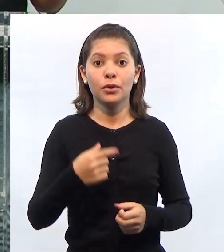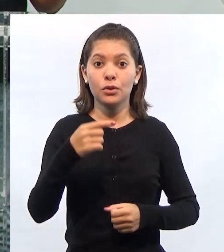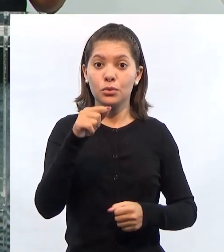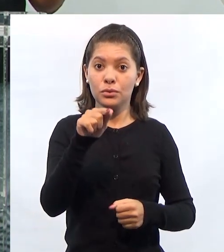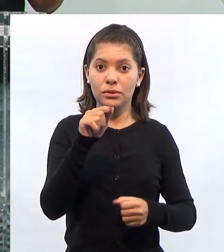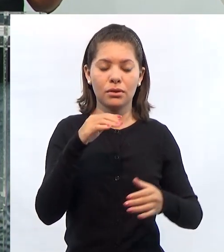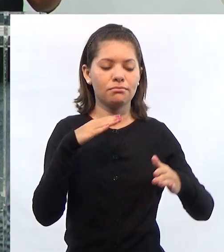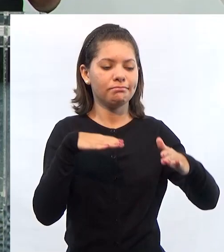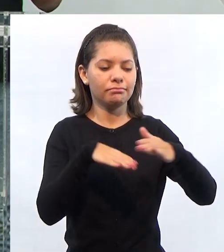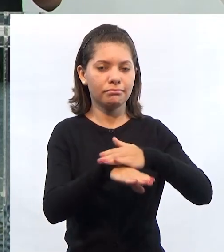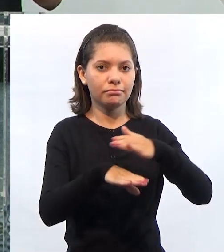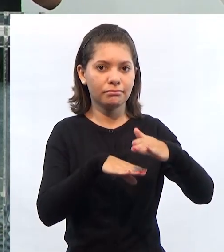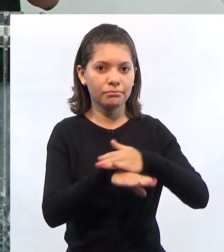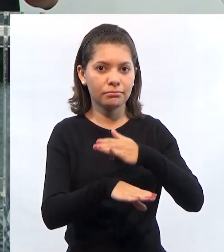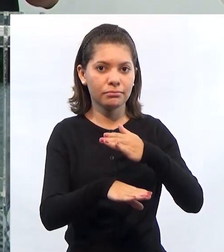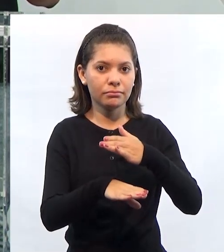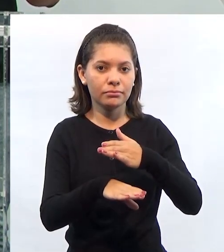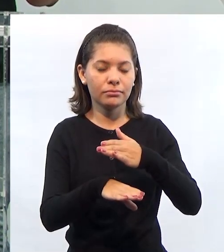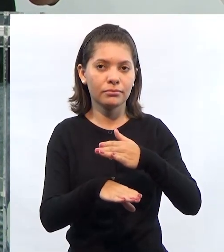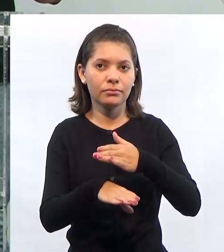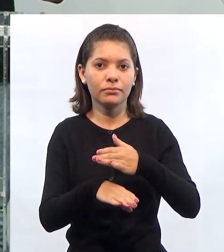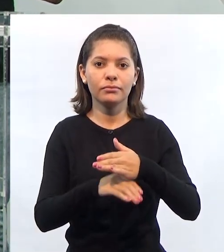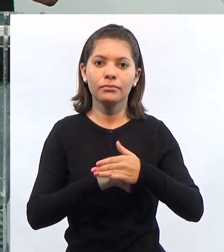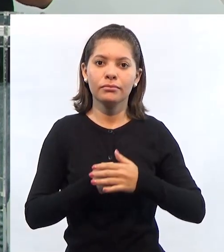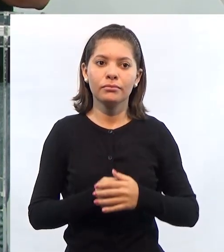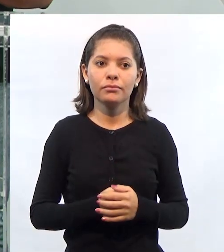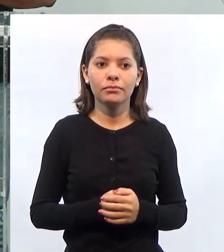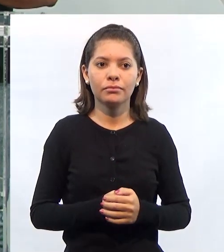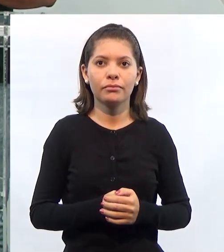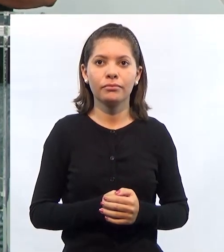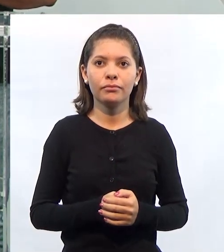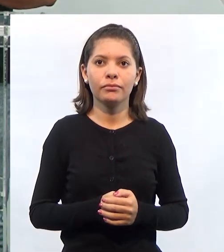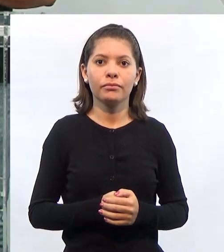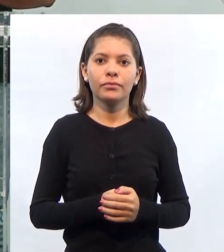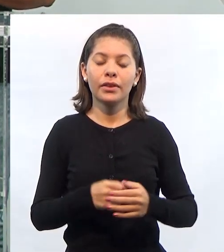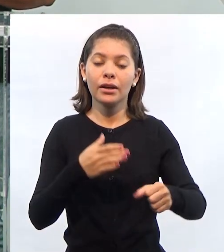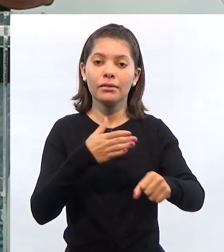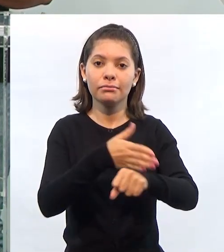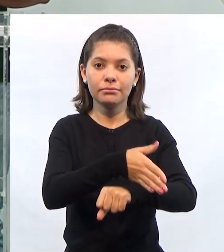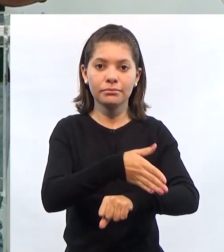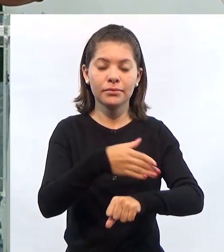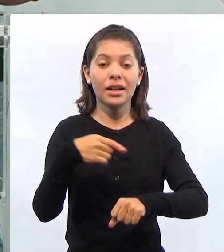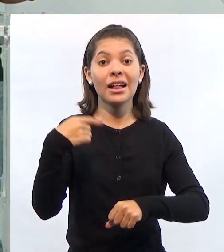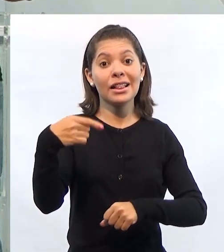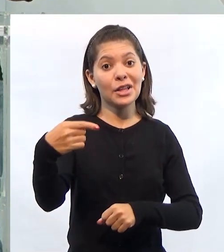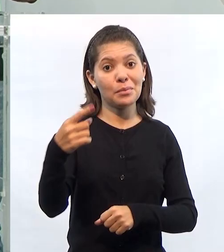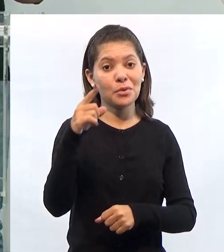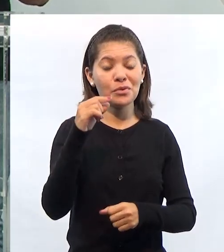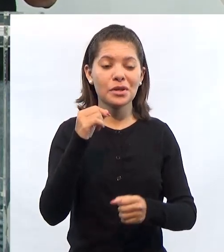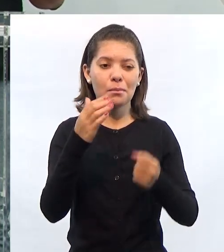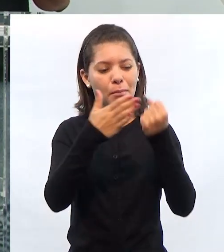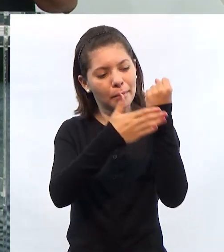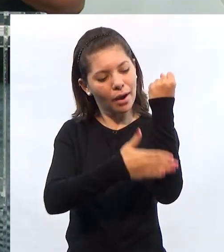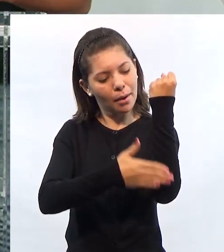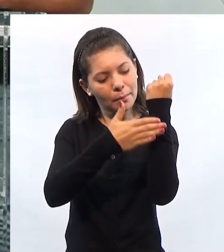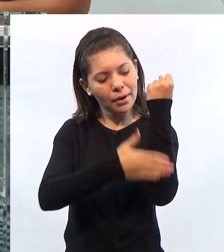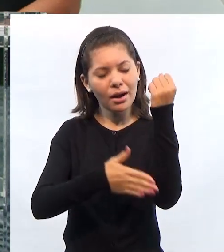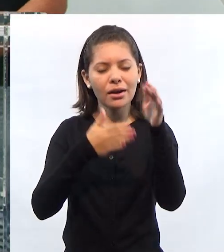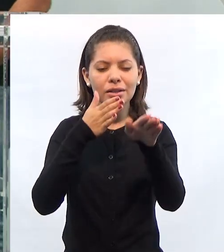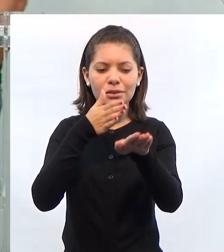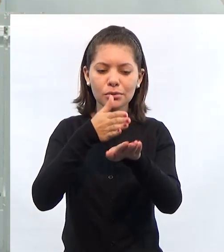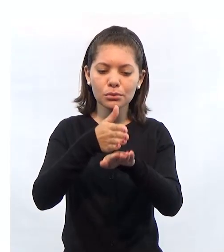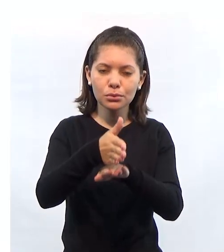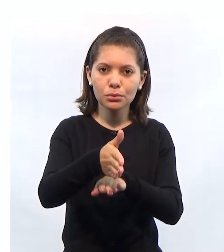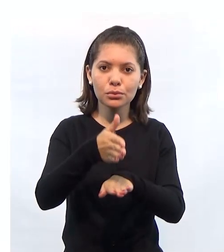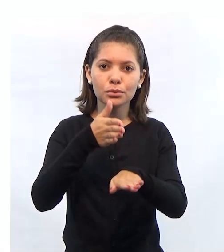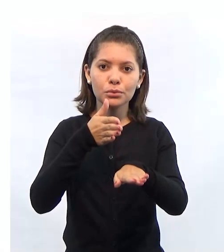no seu estoque, no formato de entrada. Depois você vai pegar essas toras e vai começar a